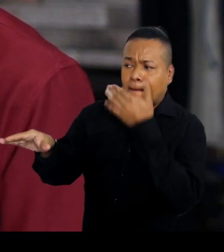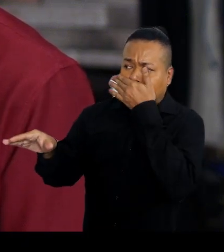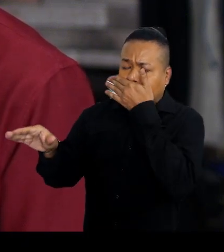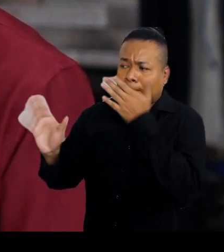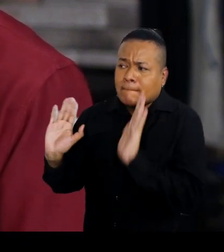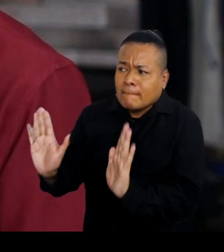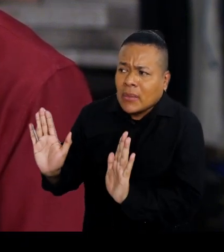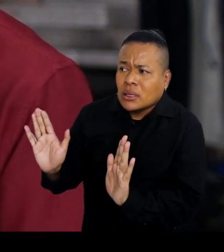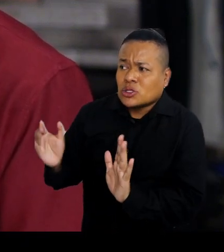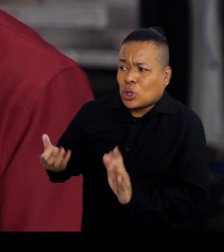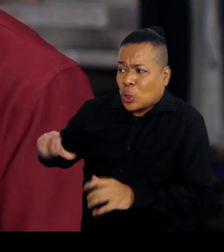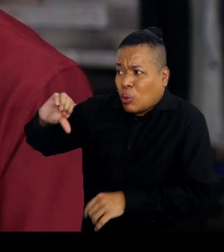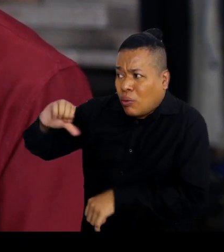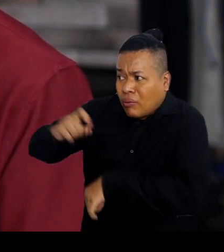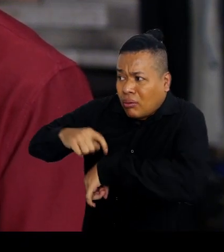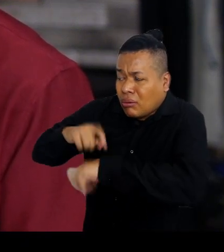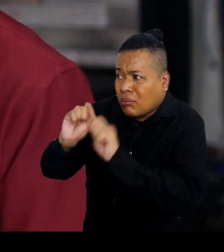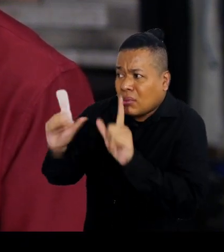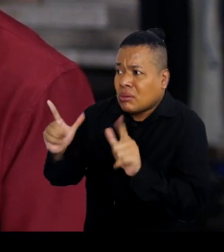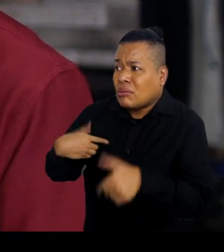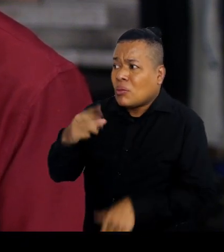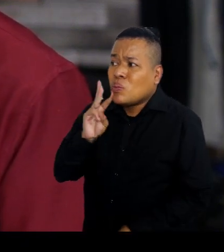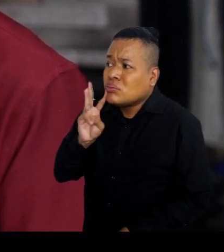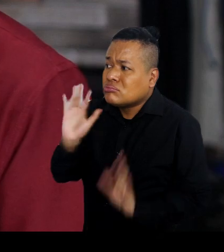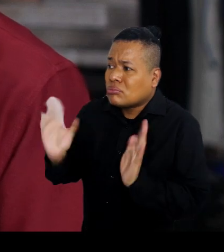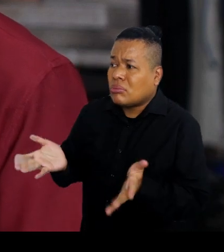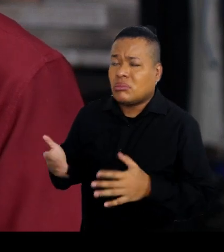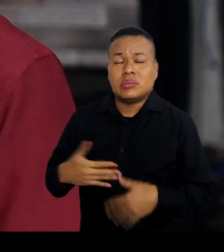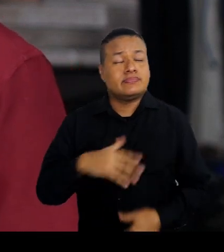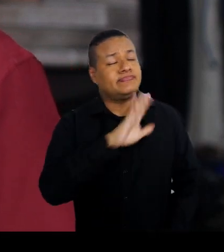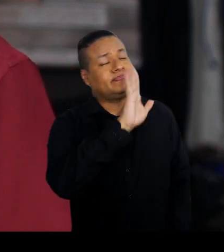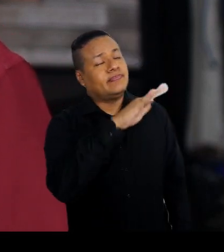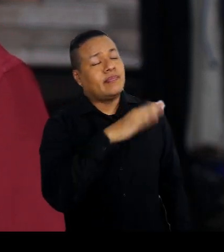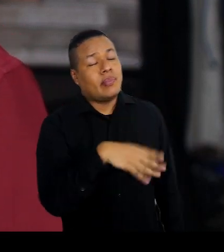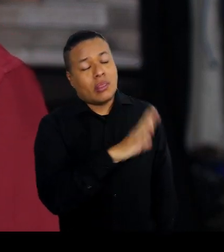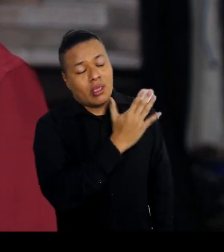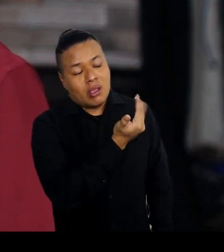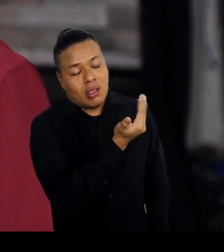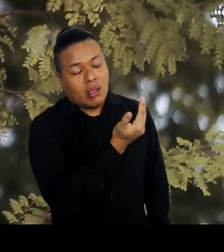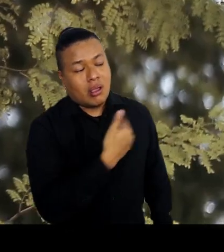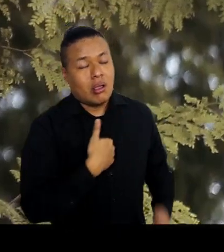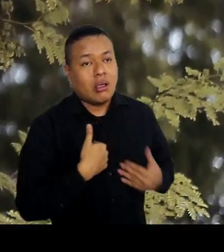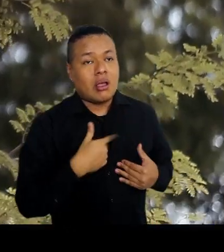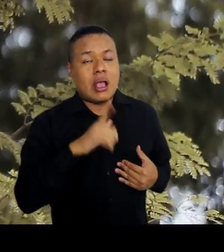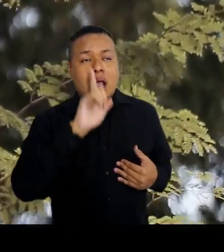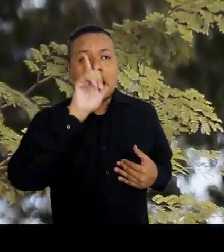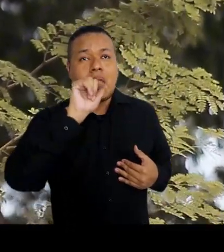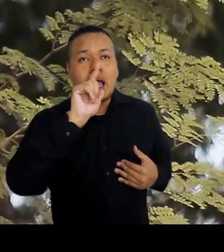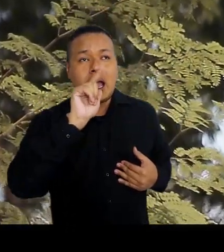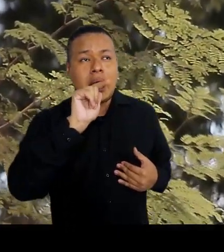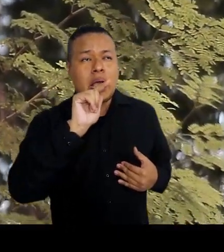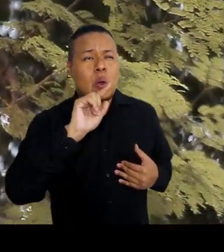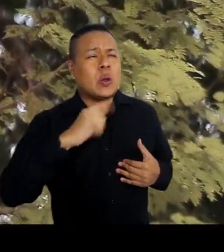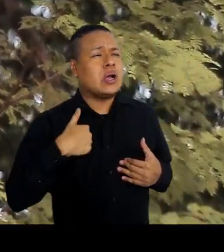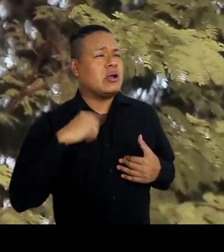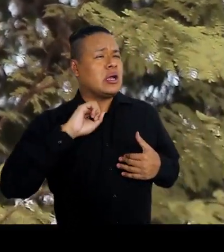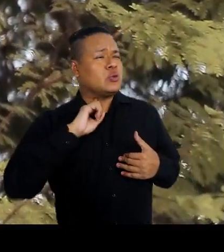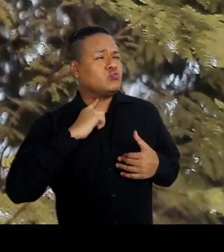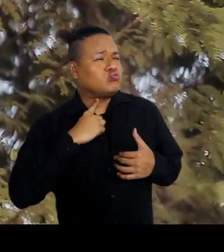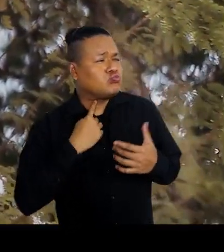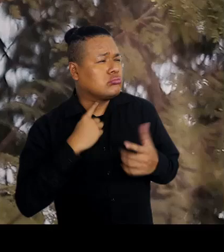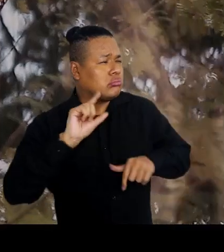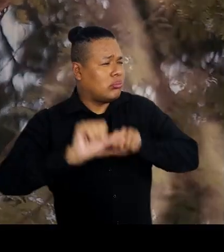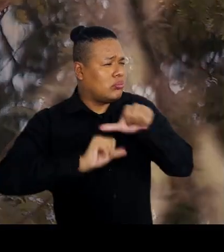assim: mas, poeta, 9 horas da manhã bebendo uísque? Aí ele falou no meu ouvido, disse assim: água enferruja.